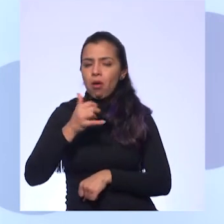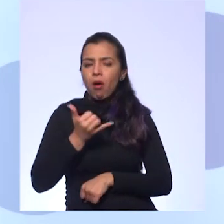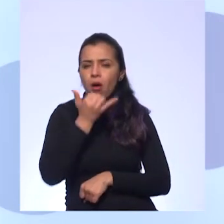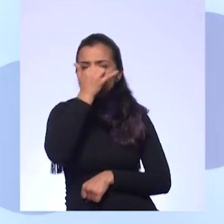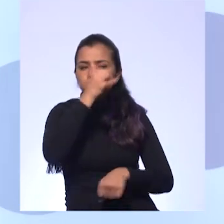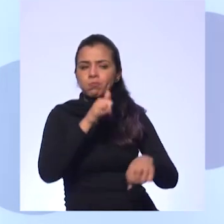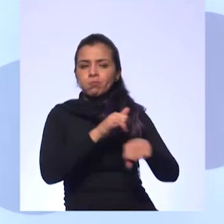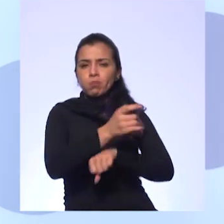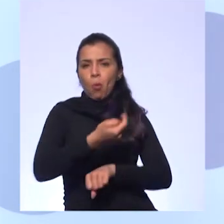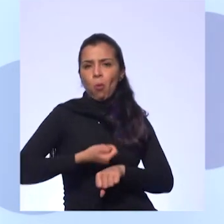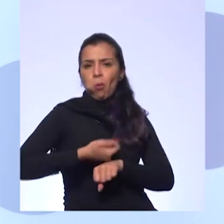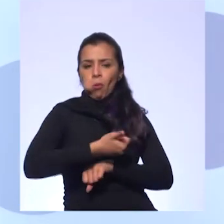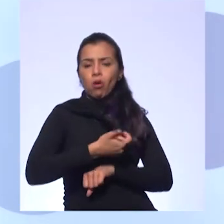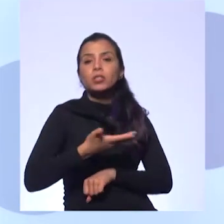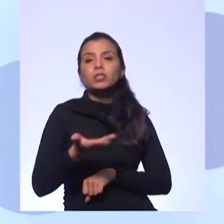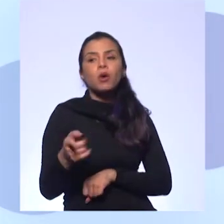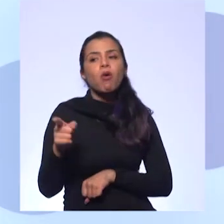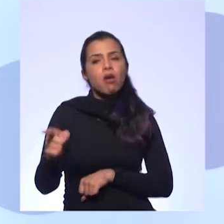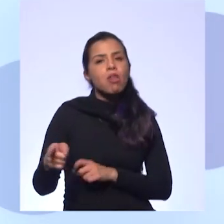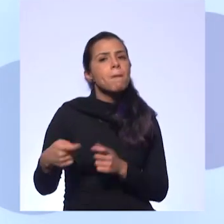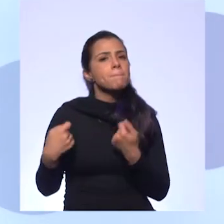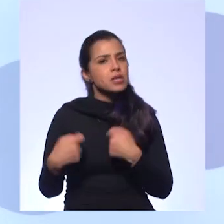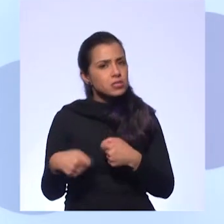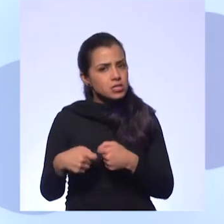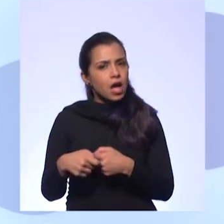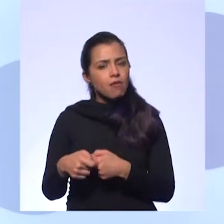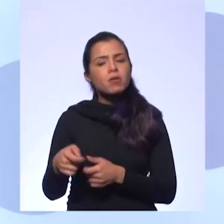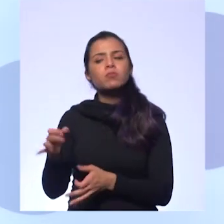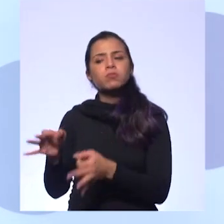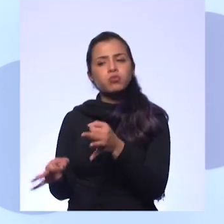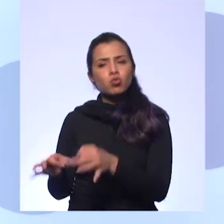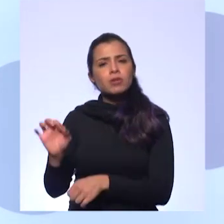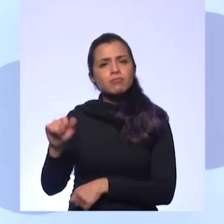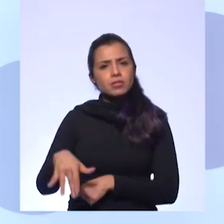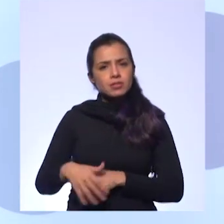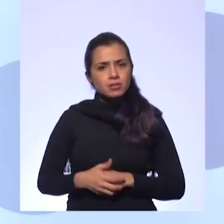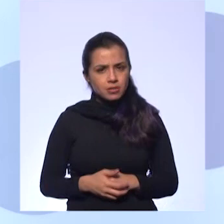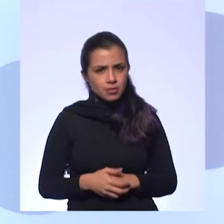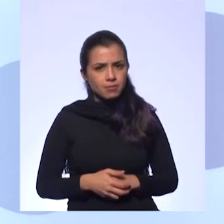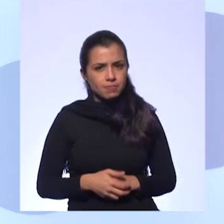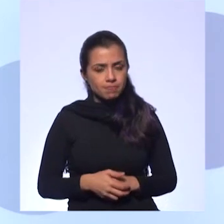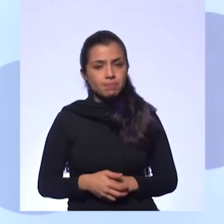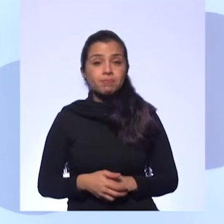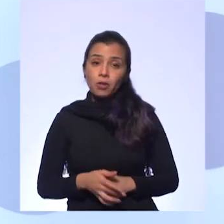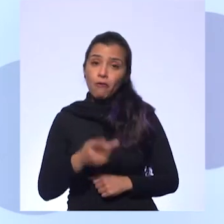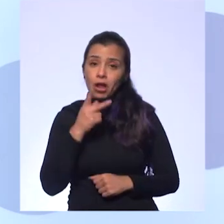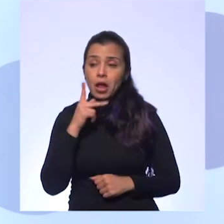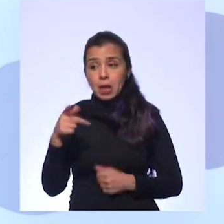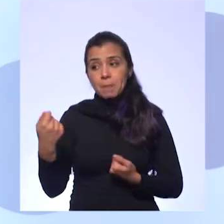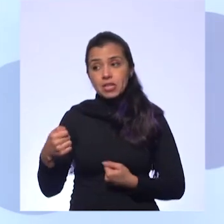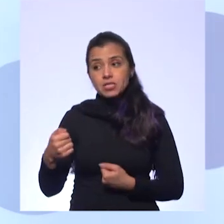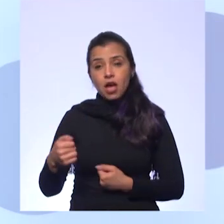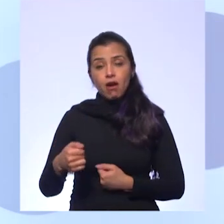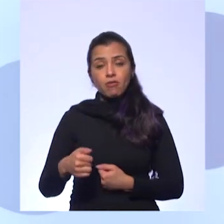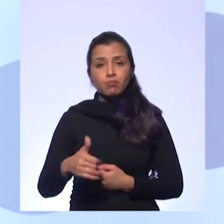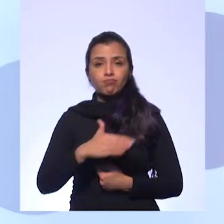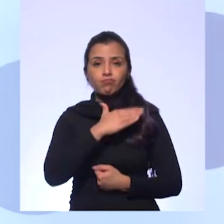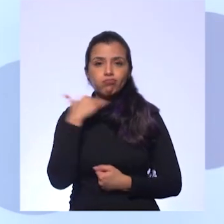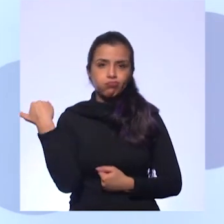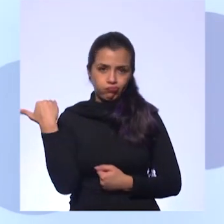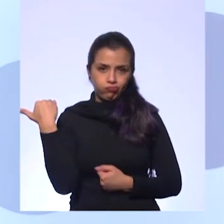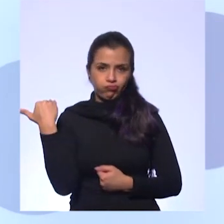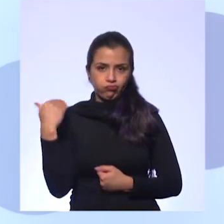ser julgado. E o que os jacobinos defendiam é que ele fosse condenado à morte na guilhotina. O que